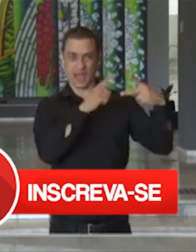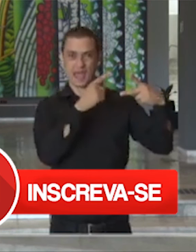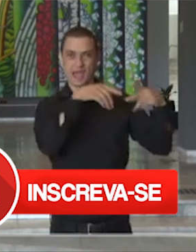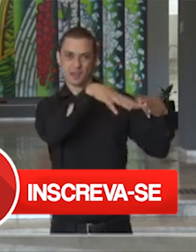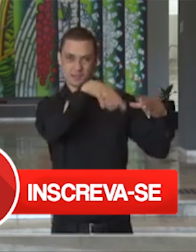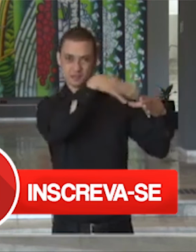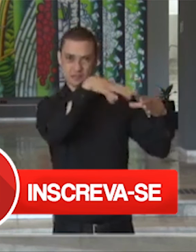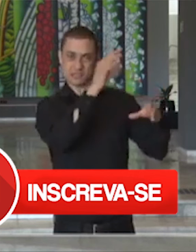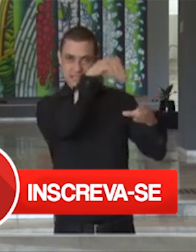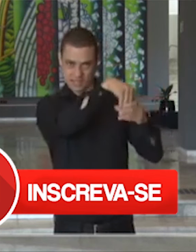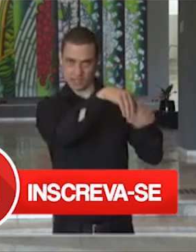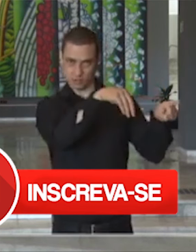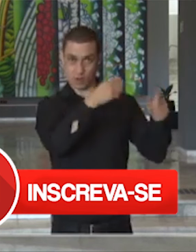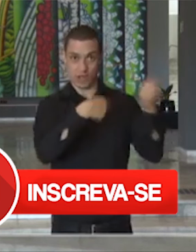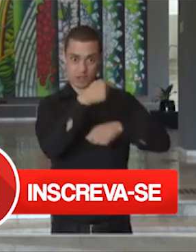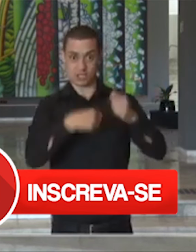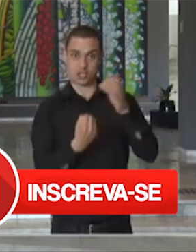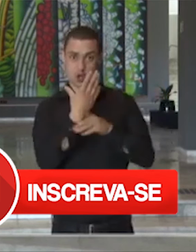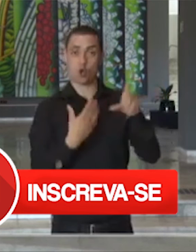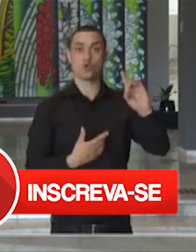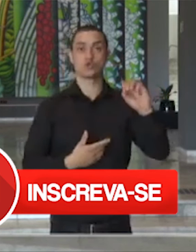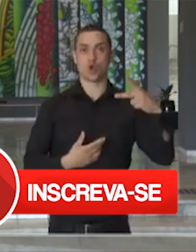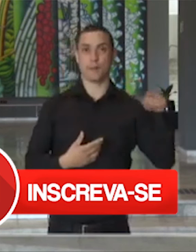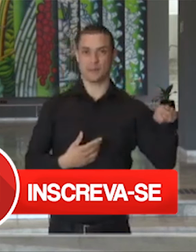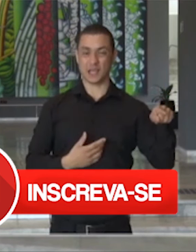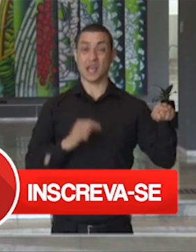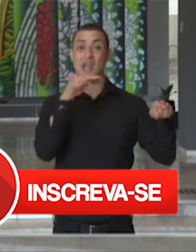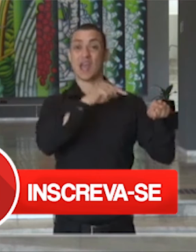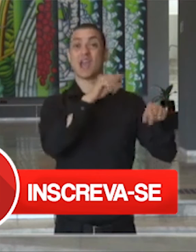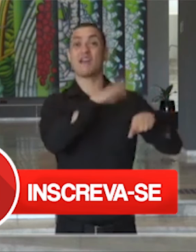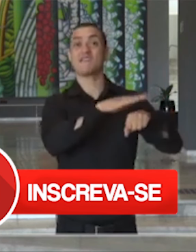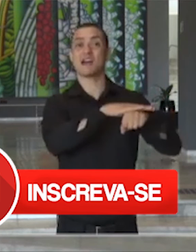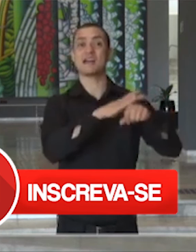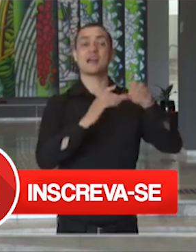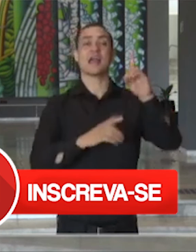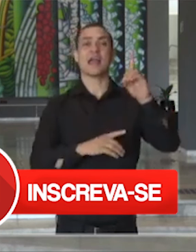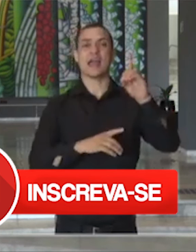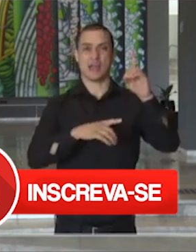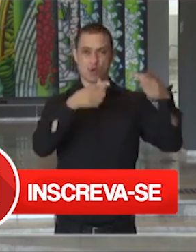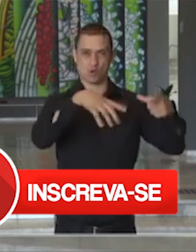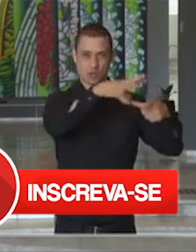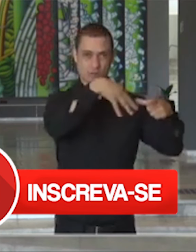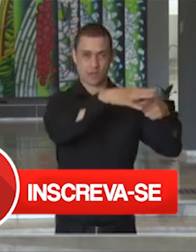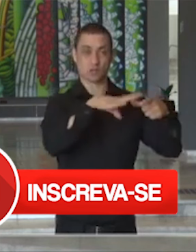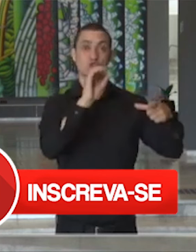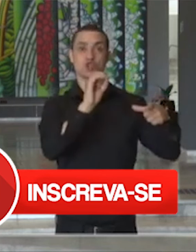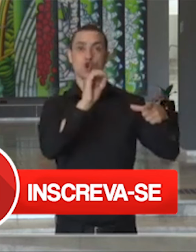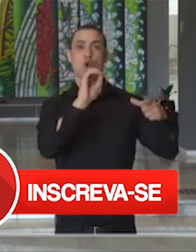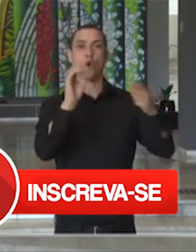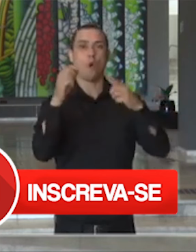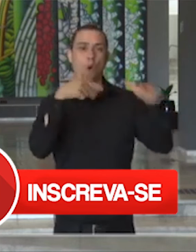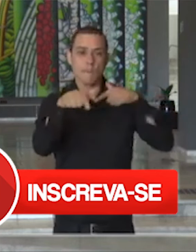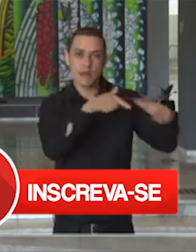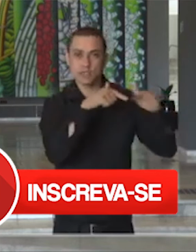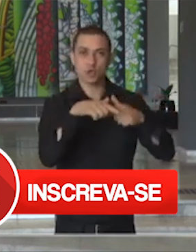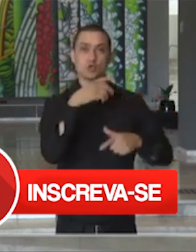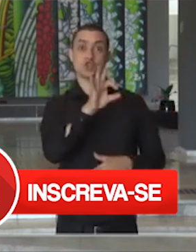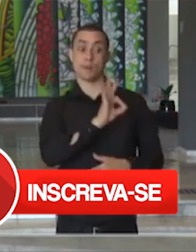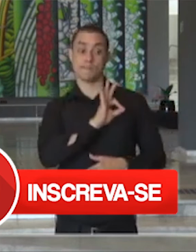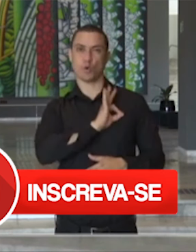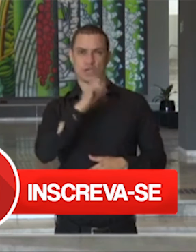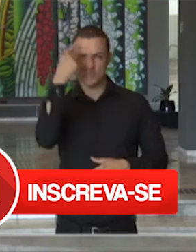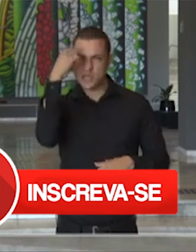departamento criado nessa administração. O DOP é um departamento de operações de polícia estratégica, justamente